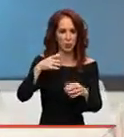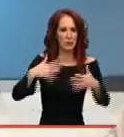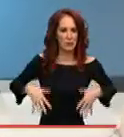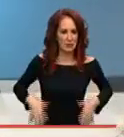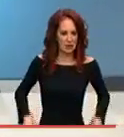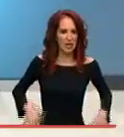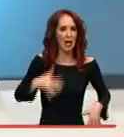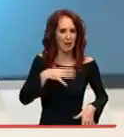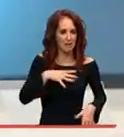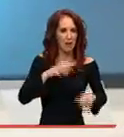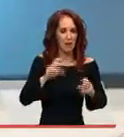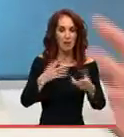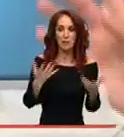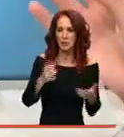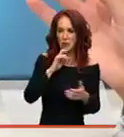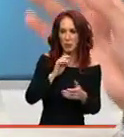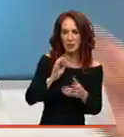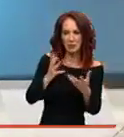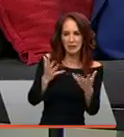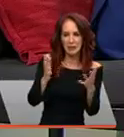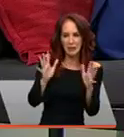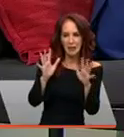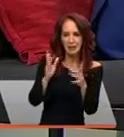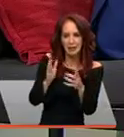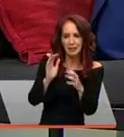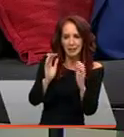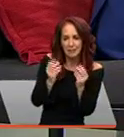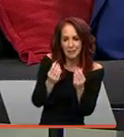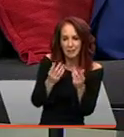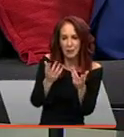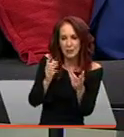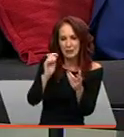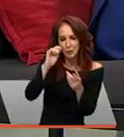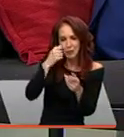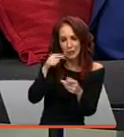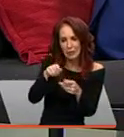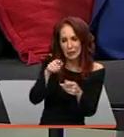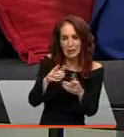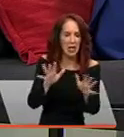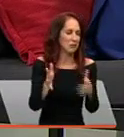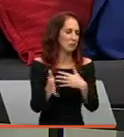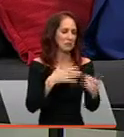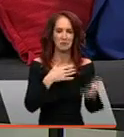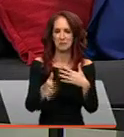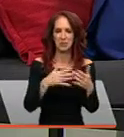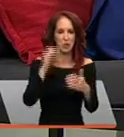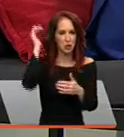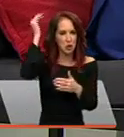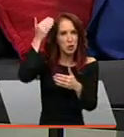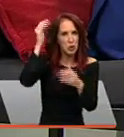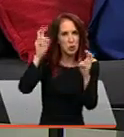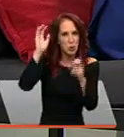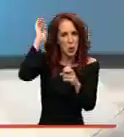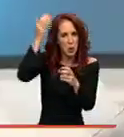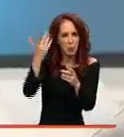mas então vou fazer sombra ea luz não falar sobre nenhuma não aqui problema nenhum em ijuí fazer o momento ninguém faz ou para quem quer que seja nem e aqui ninguém